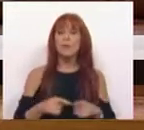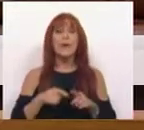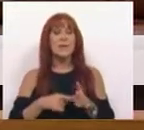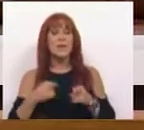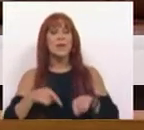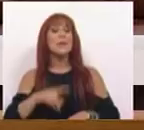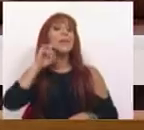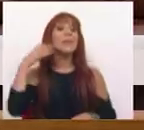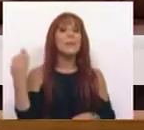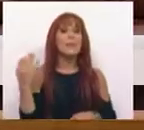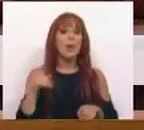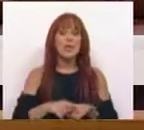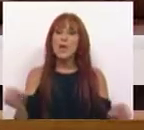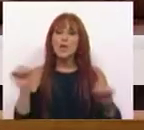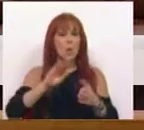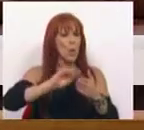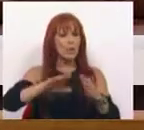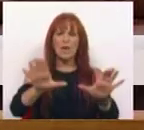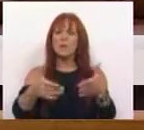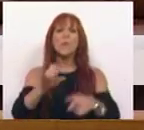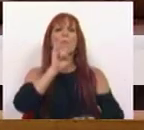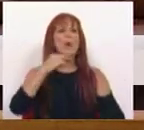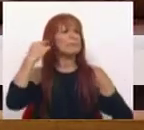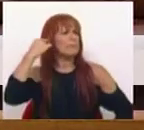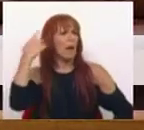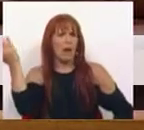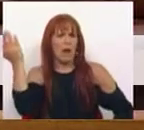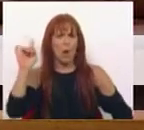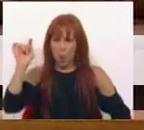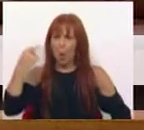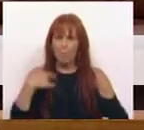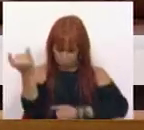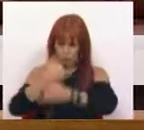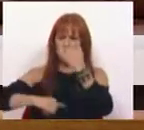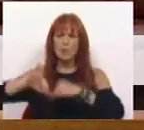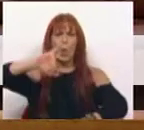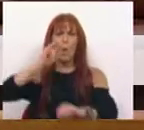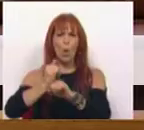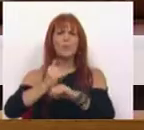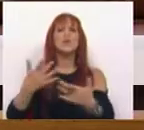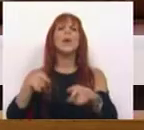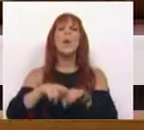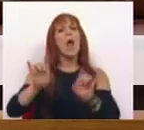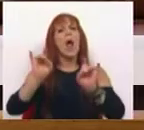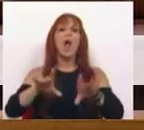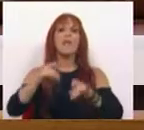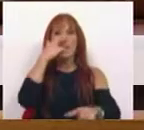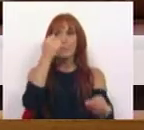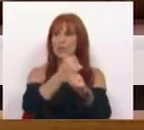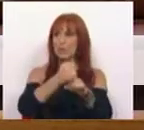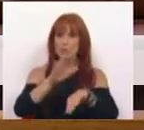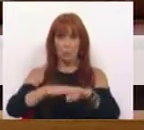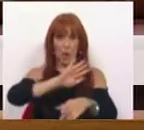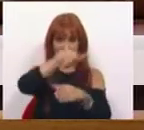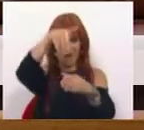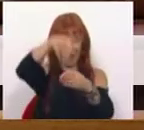é necessário garantir que nenhum contrato coletivo possa caducar sem ser substituído por outro, para evitar que os trabalhadores por